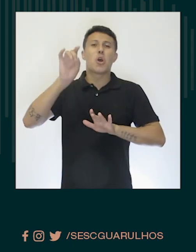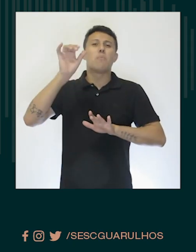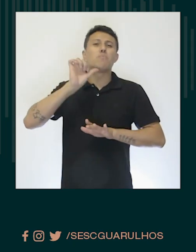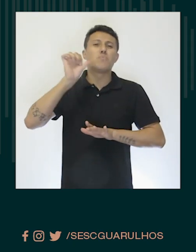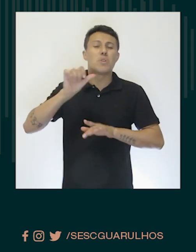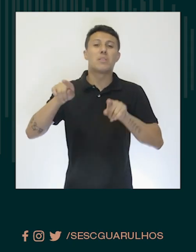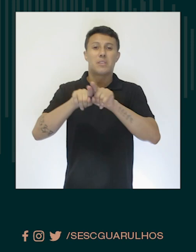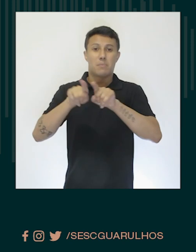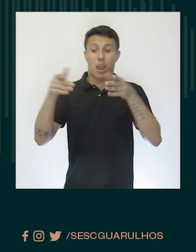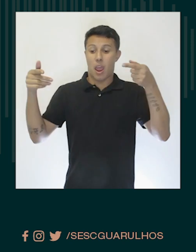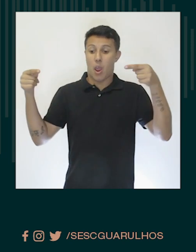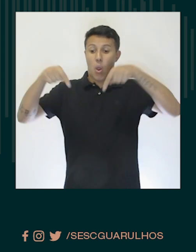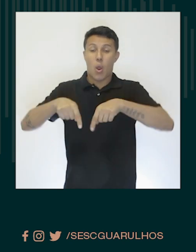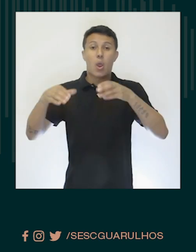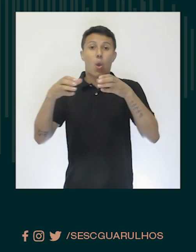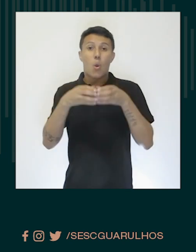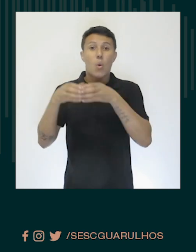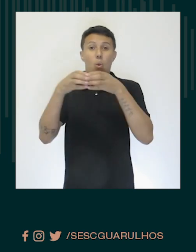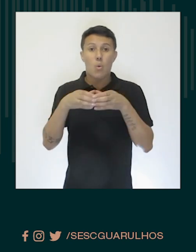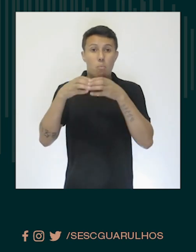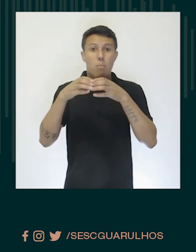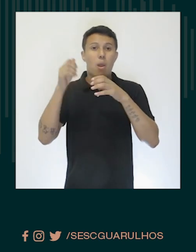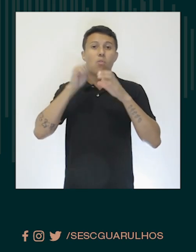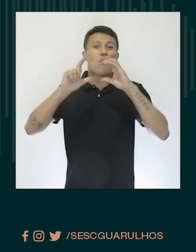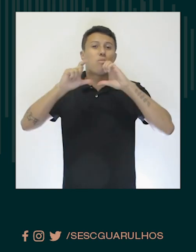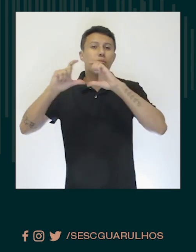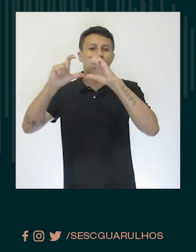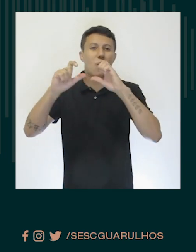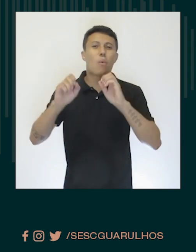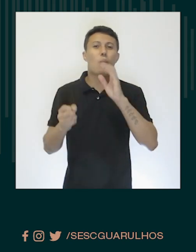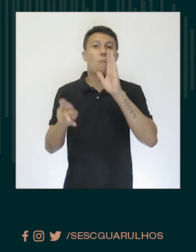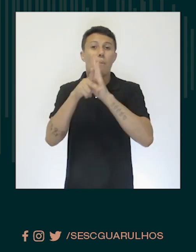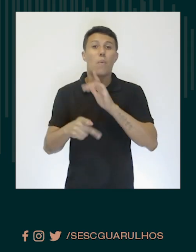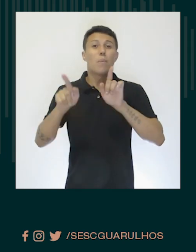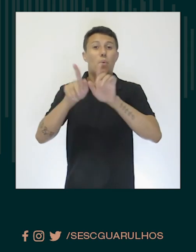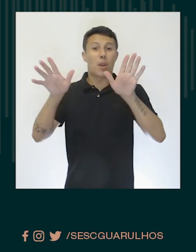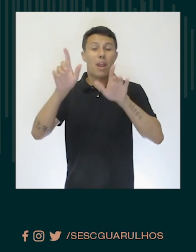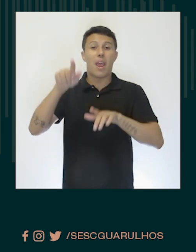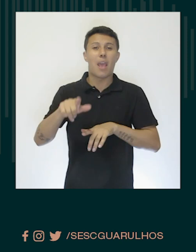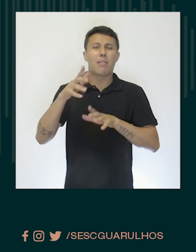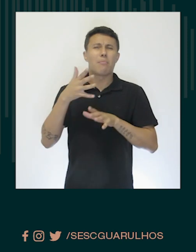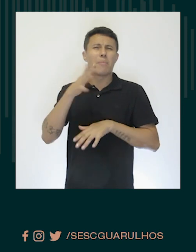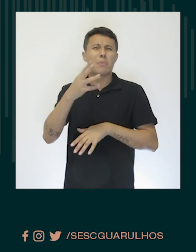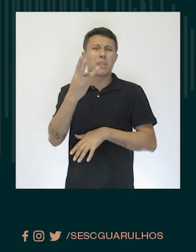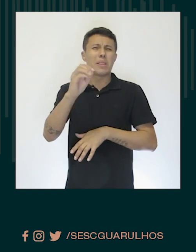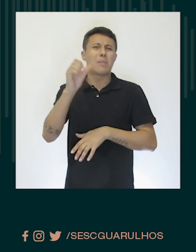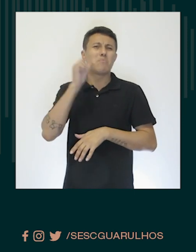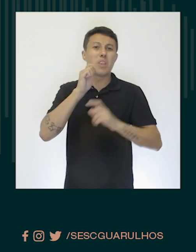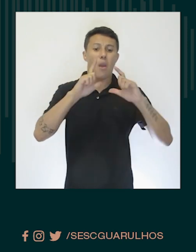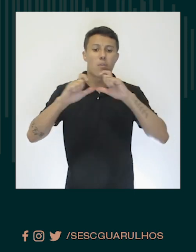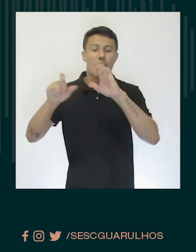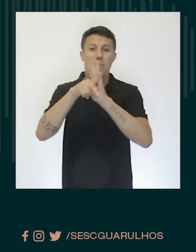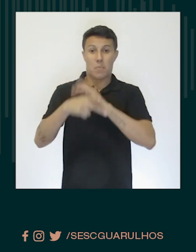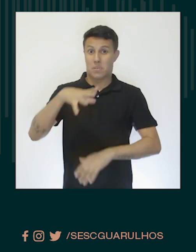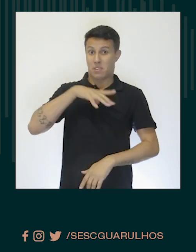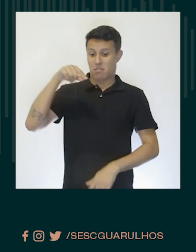de mulheres. Faço atualmente parte do coletivo de fotógrafas guarulhenses, que é um coletivo de mais de 30 fotógrafas